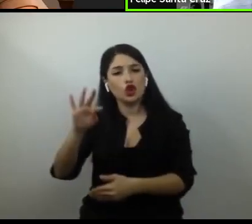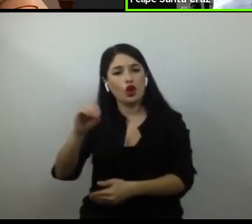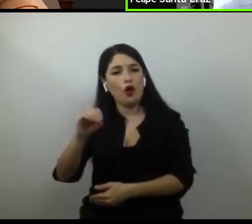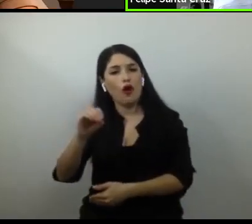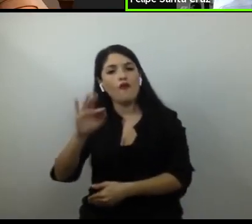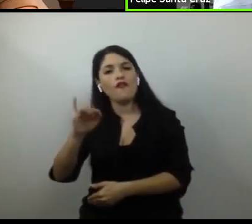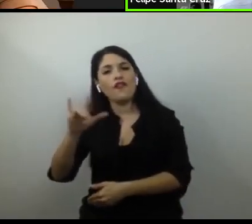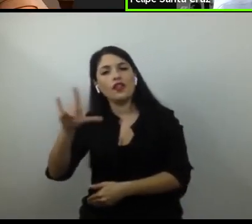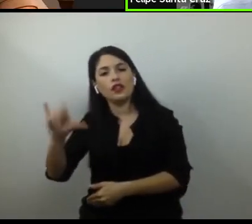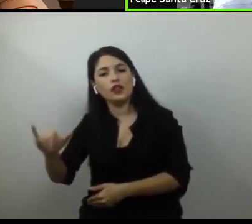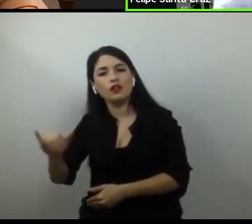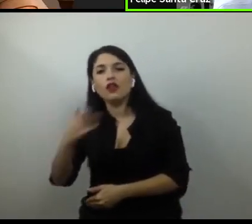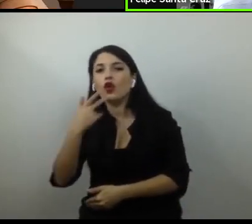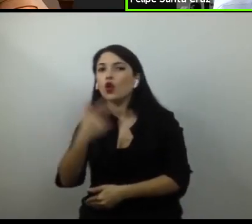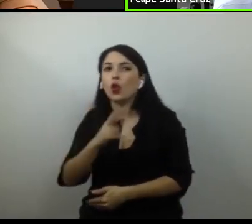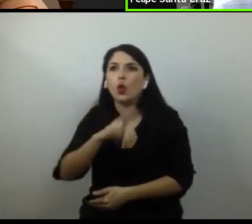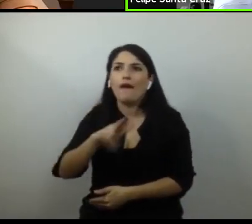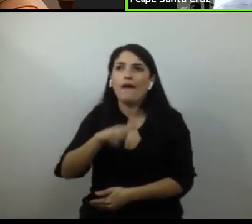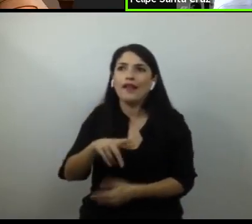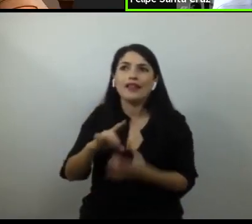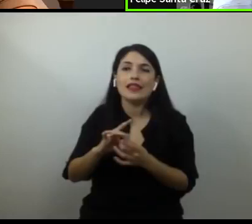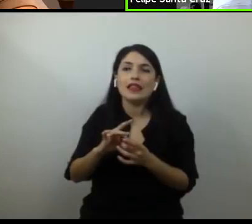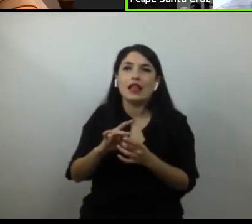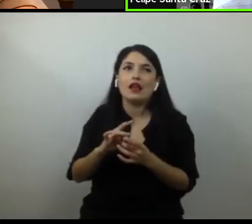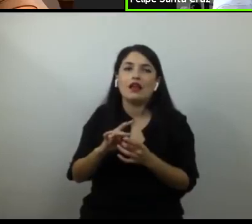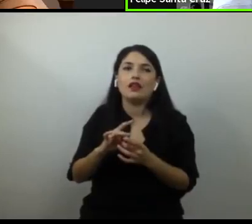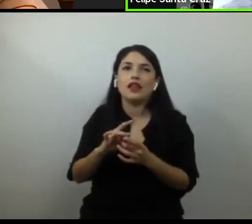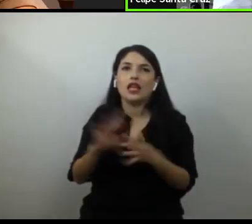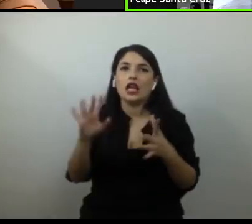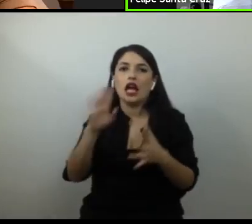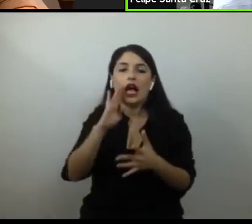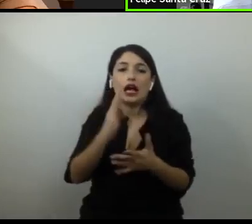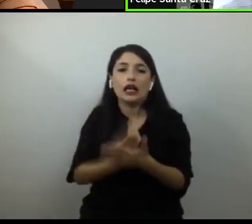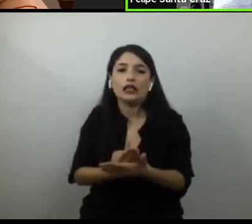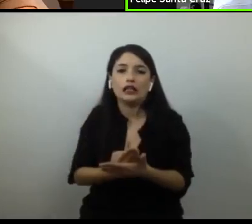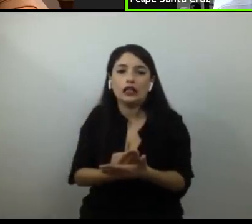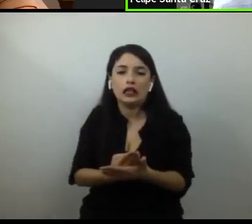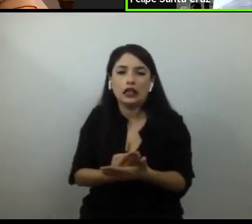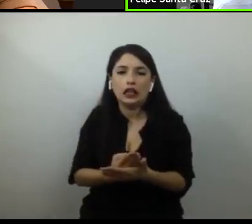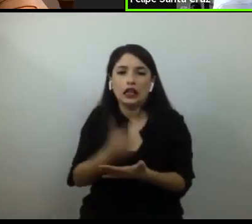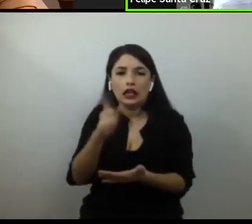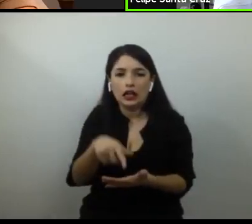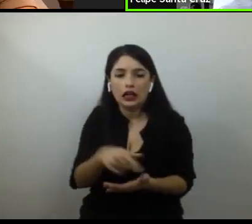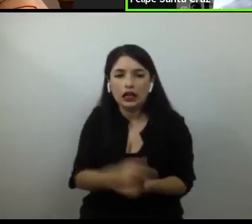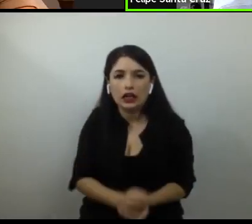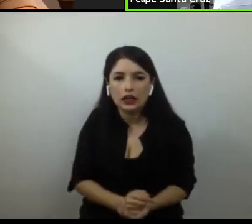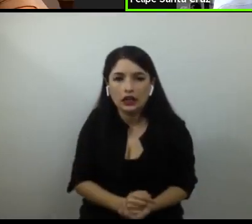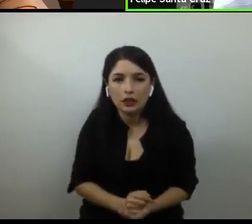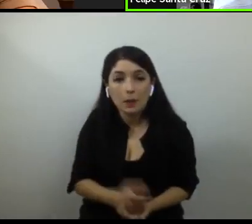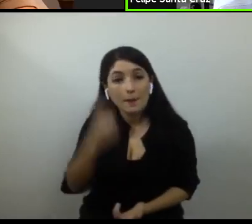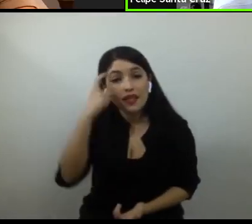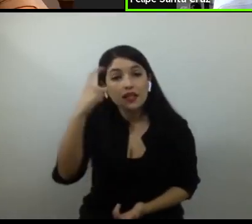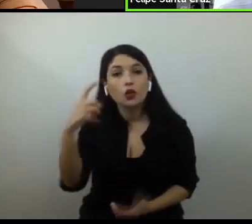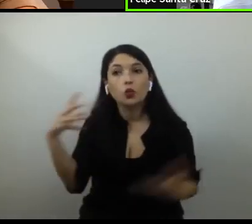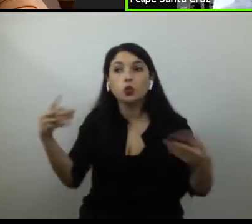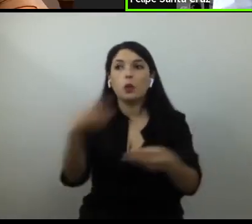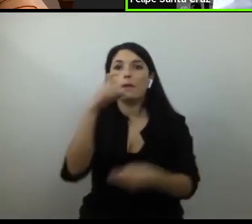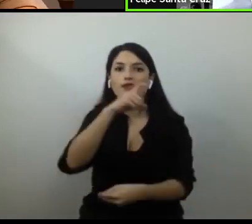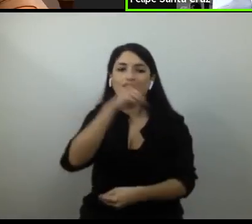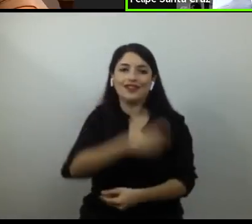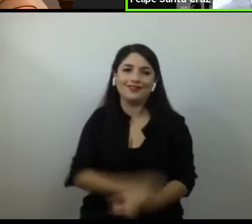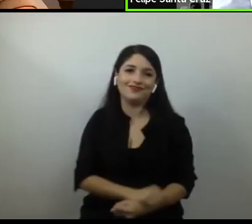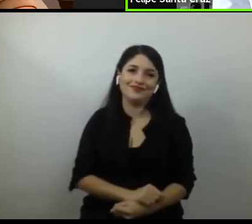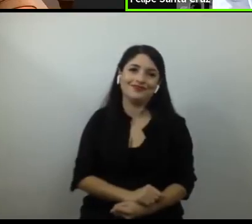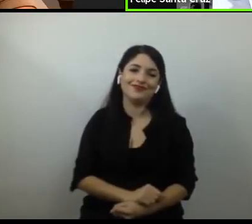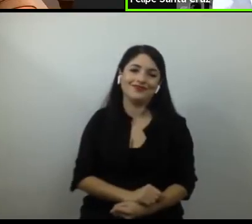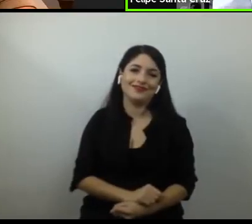citando Hannah Arendt, não é deixarmos de acreditar, achar na verdade, começar a achar que tudo é mentira, né? Então,